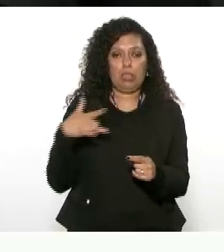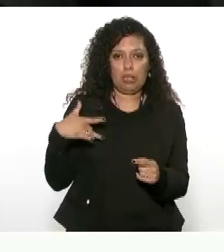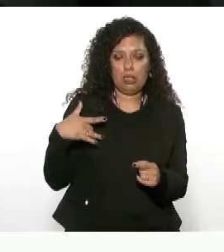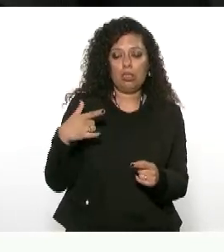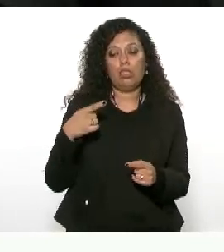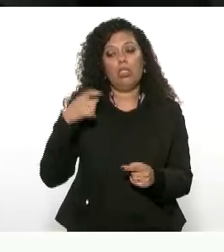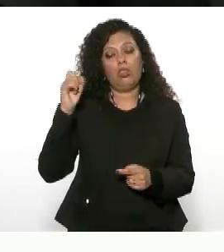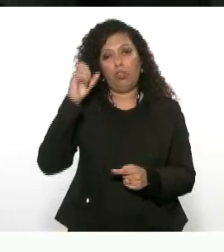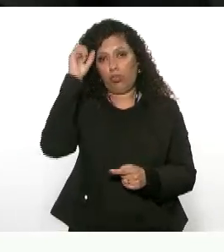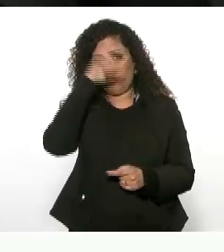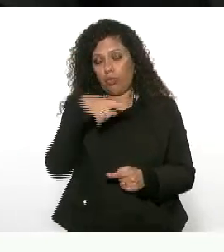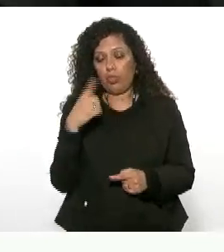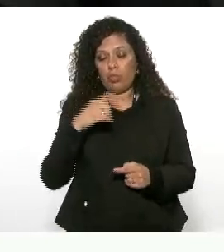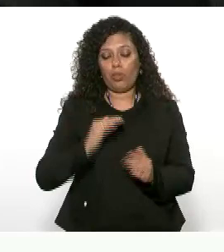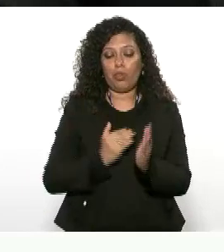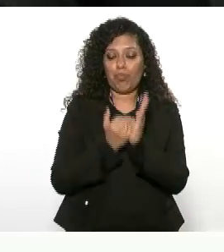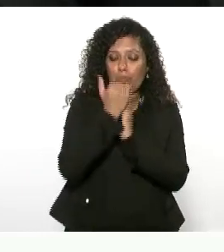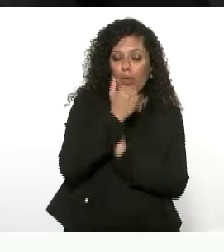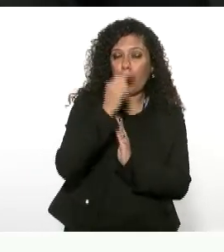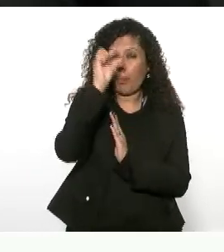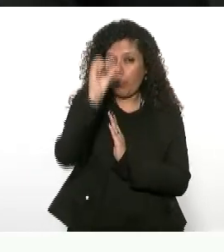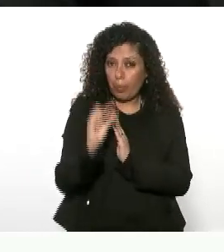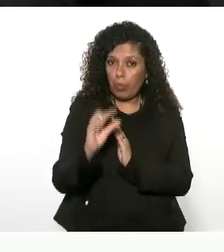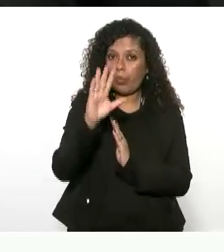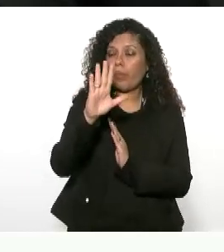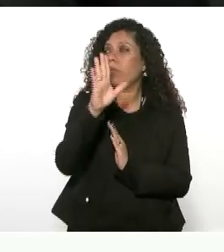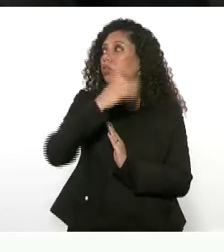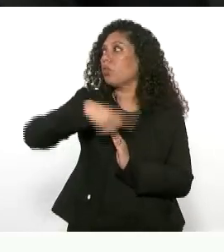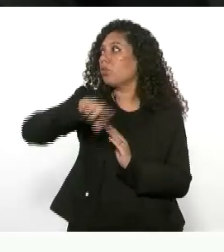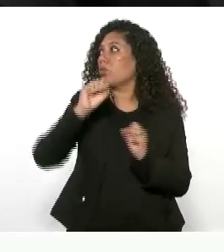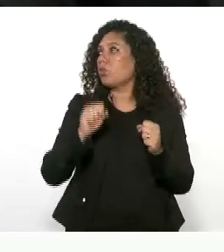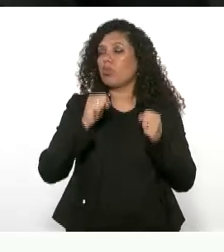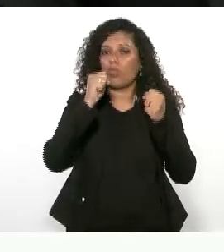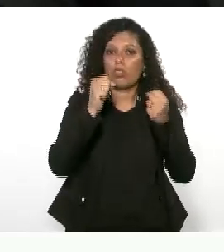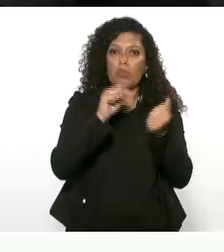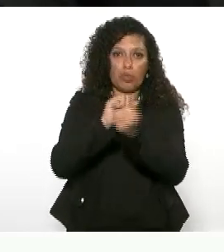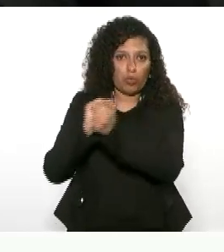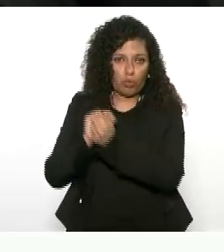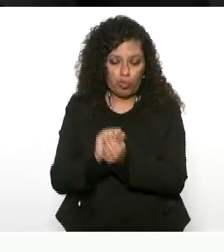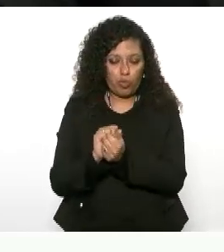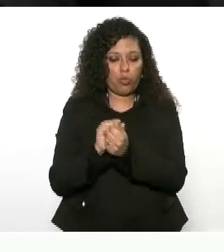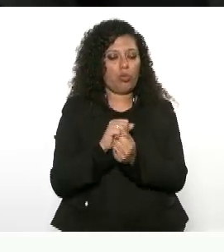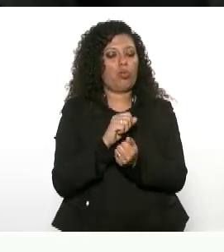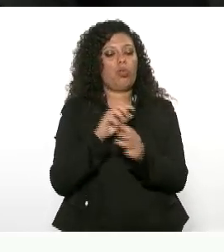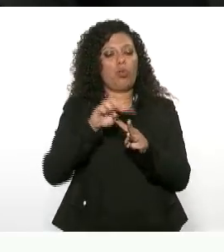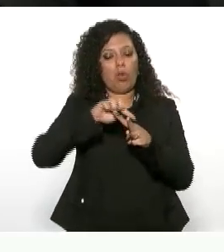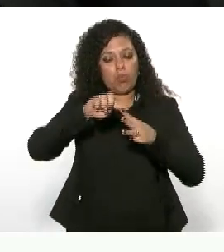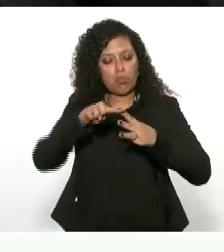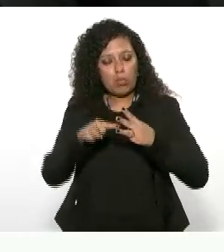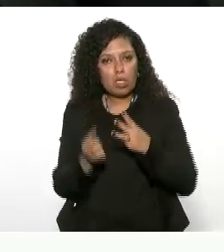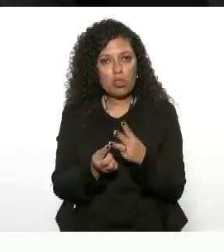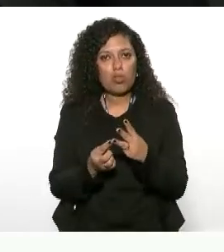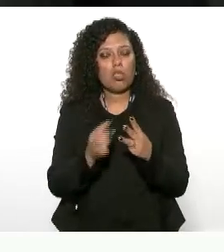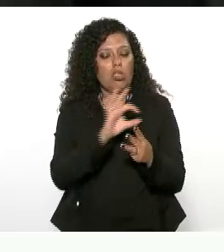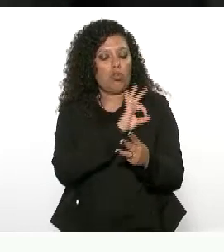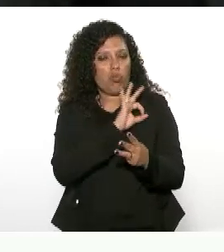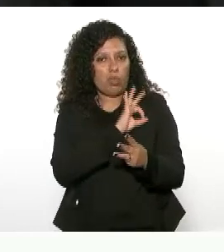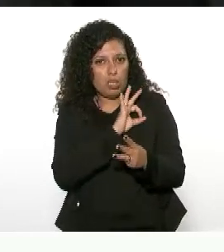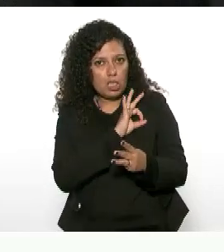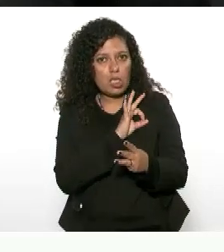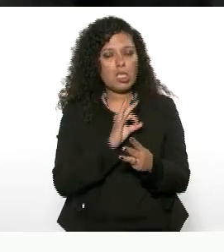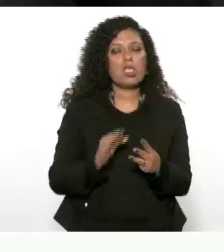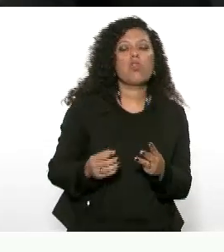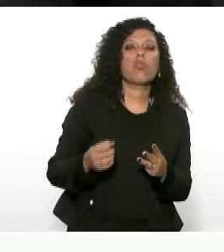mais complexas, avançamos pouco, mas algumas iniciativas conjuntas da Polícia Civil, Militar e do Bombeiro Militar, sobretudo nas